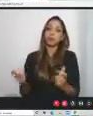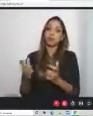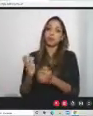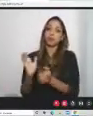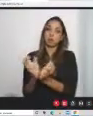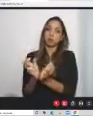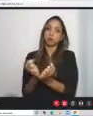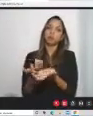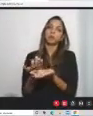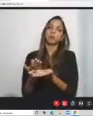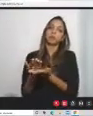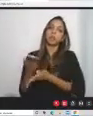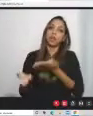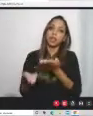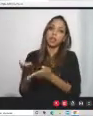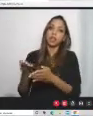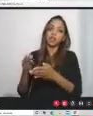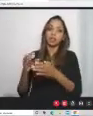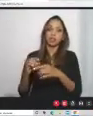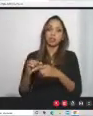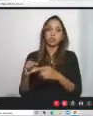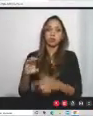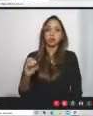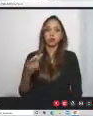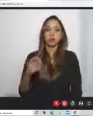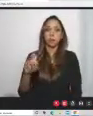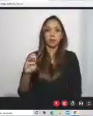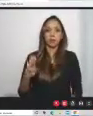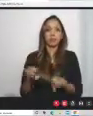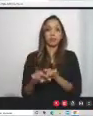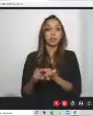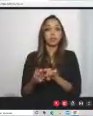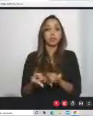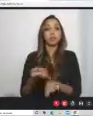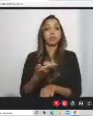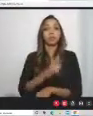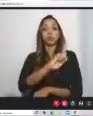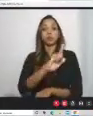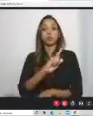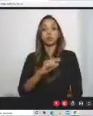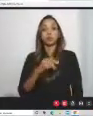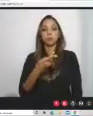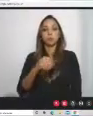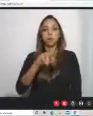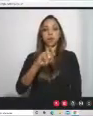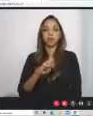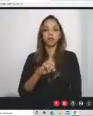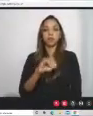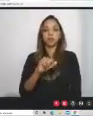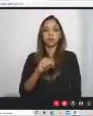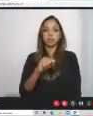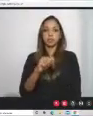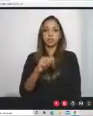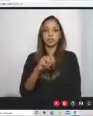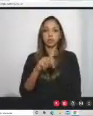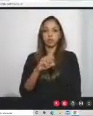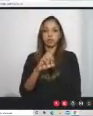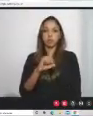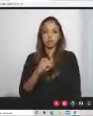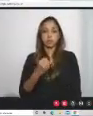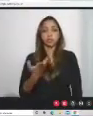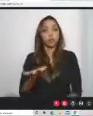da Copab, também a população do Parque das Árvores. Então, é um contingente muito alto para uma